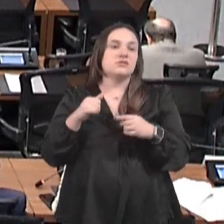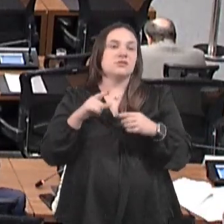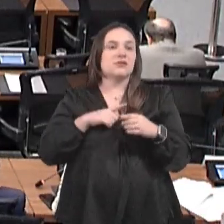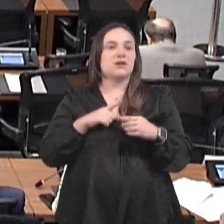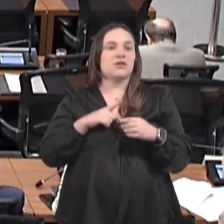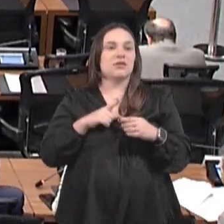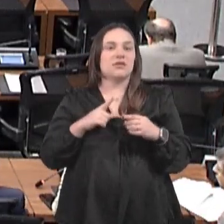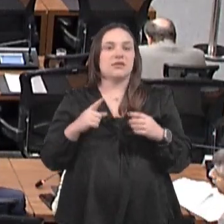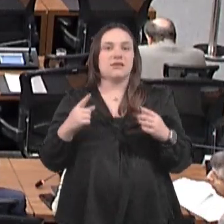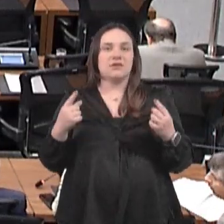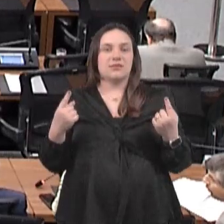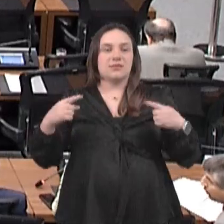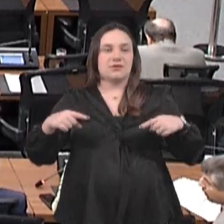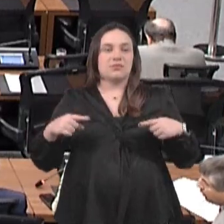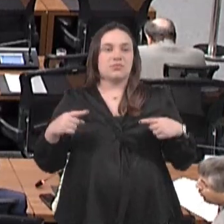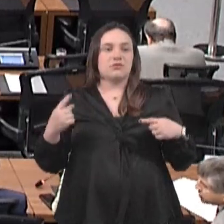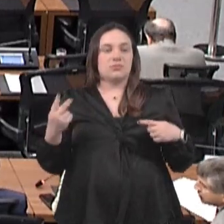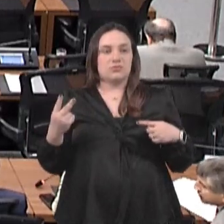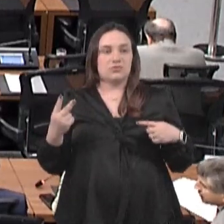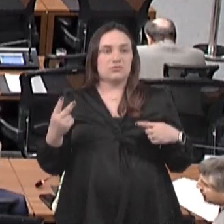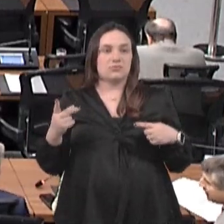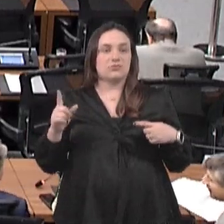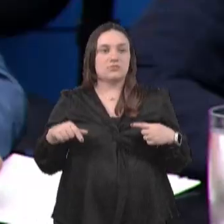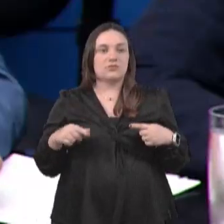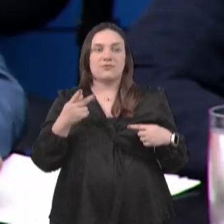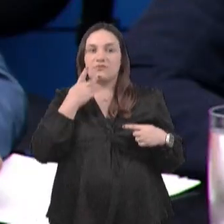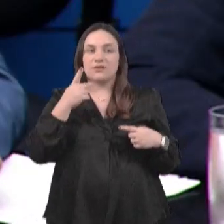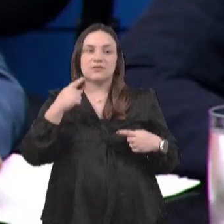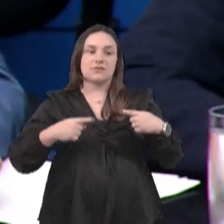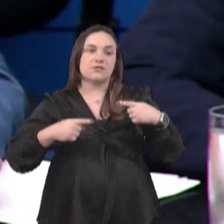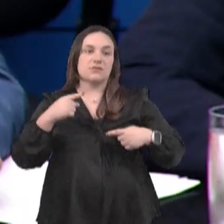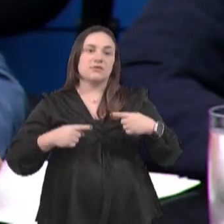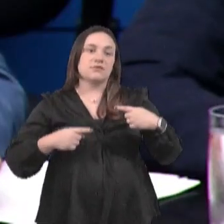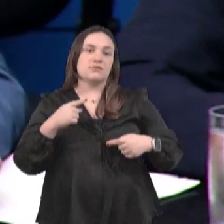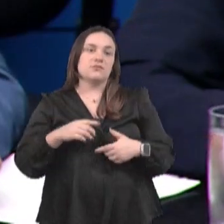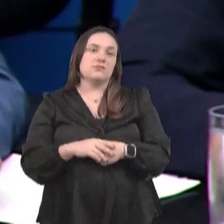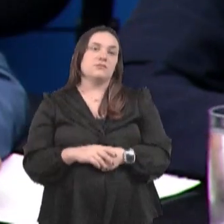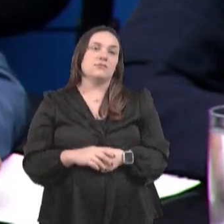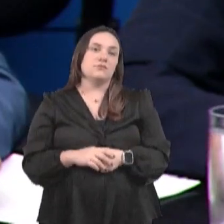queria registrar, até pouco tempo, fazendo um debate,